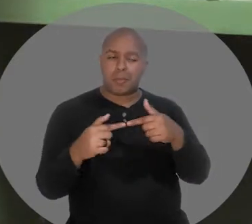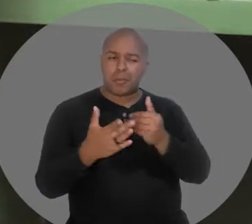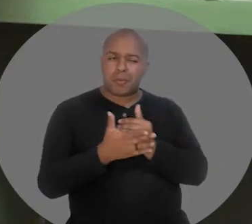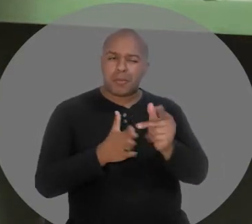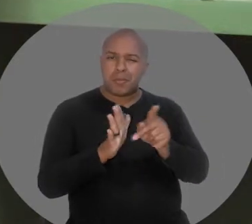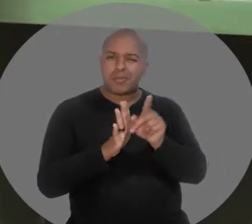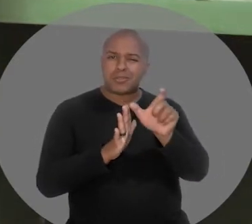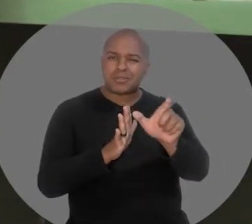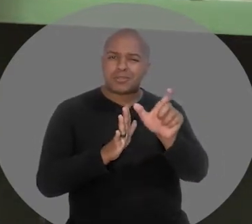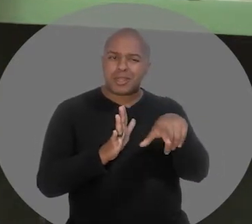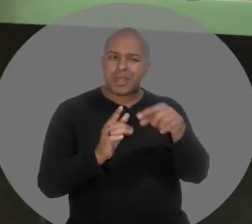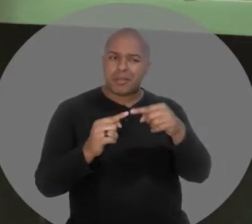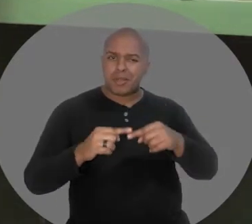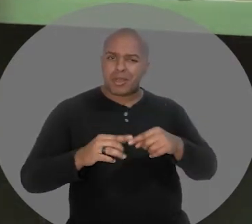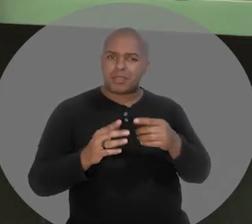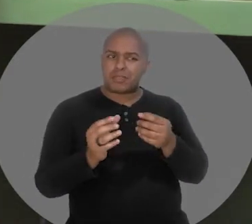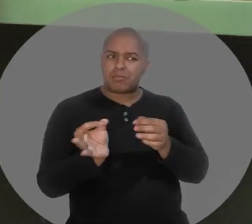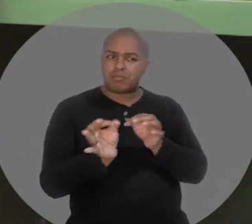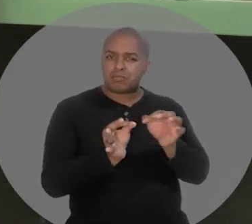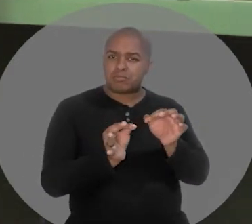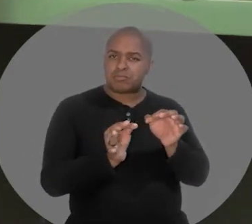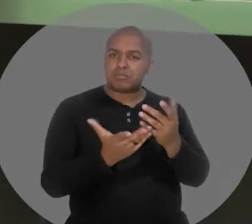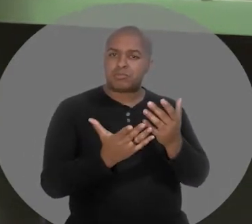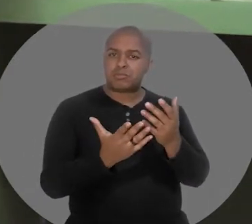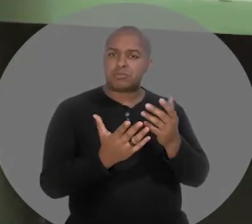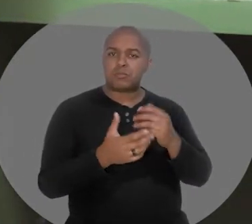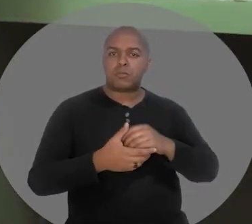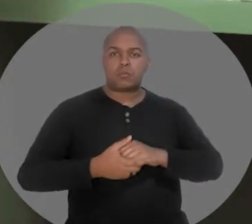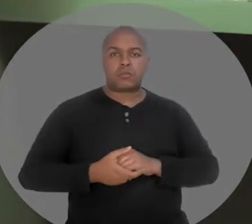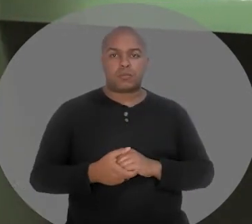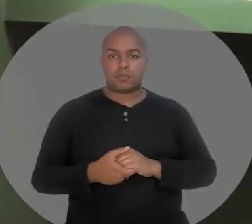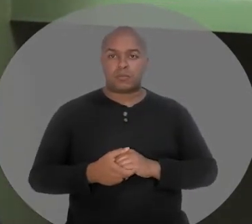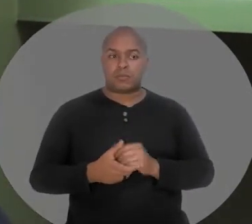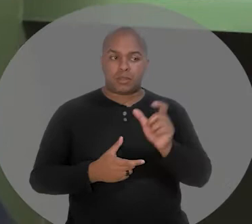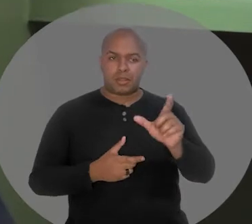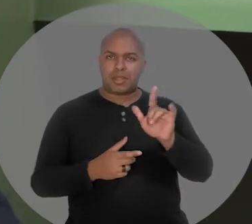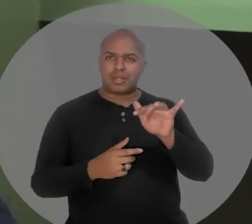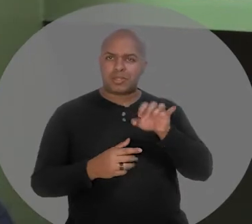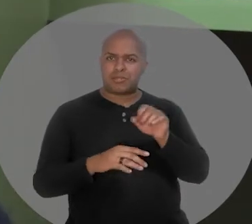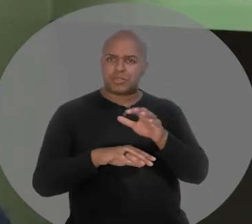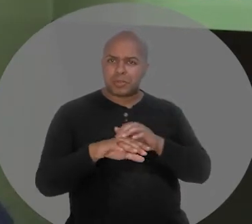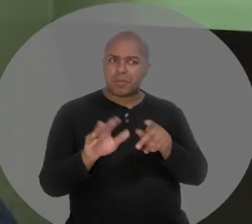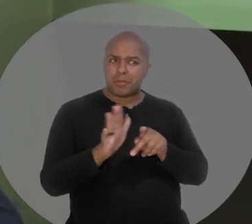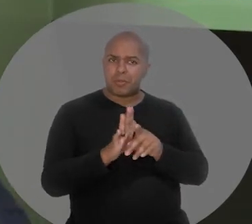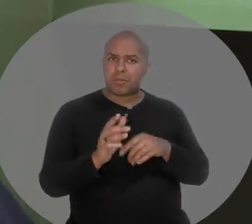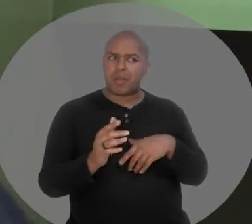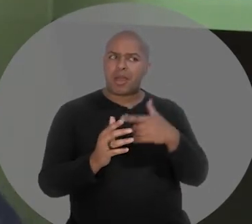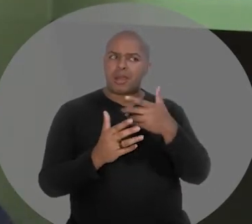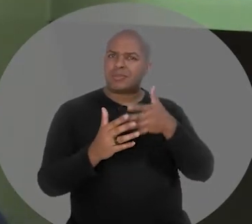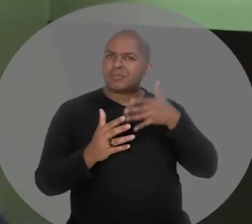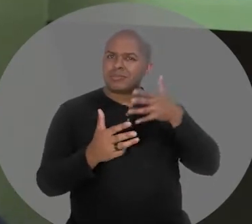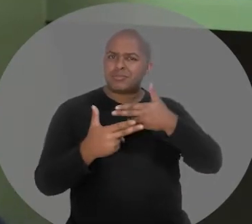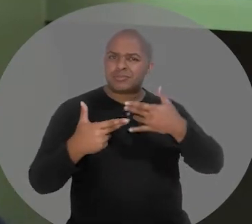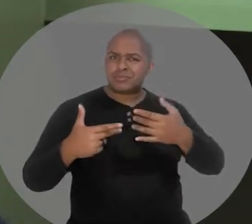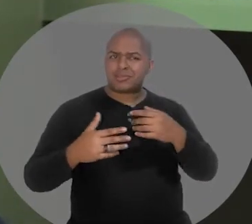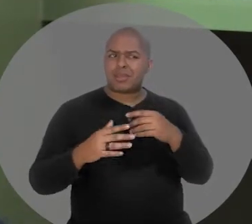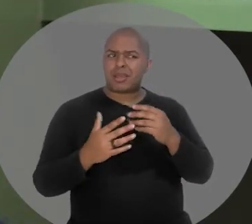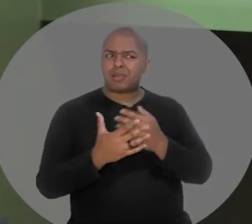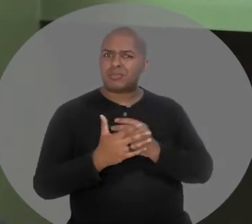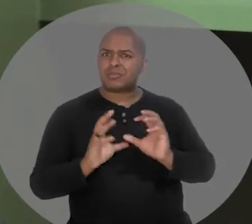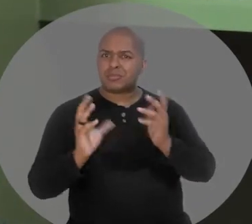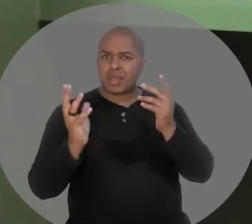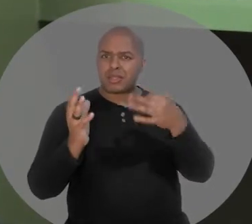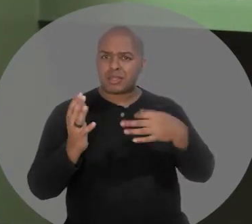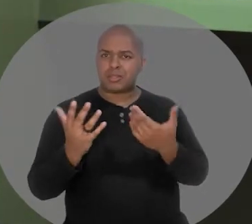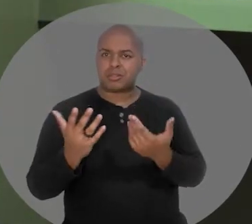Ela, a partir daí, dessa publicação, a Lígia foi chamada para muitas palestras,